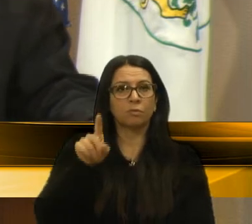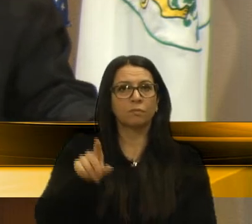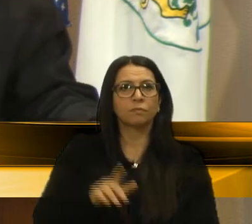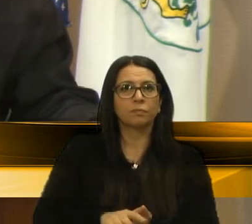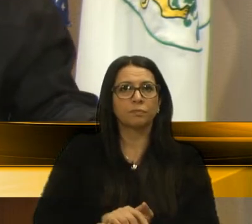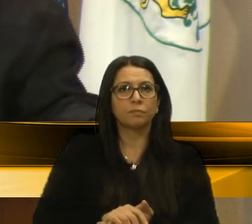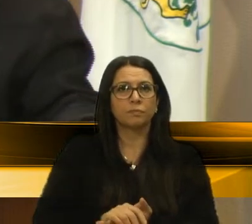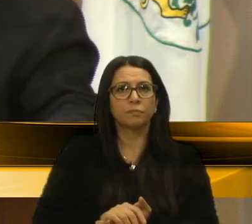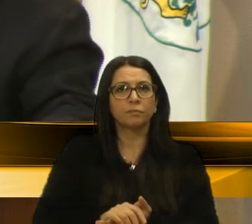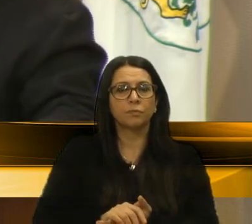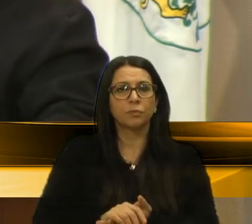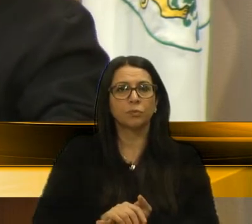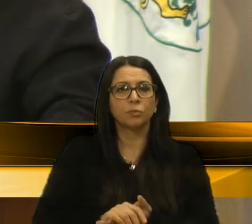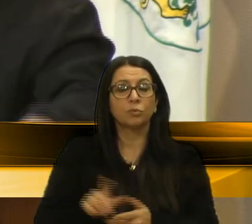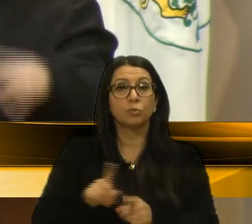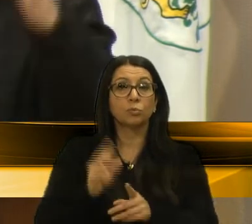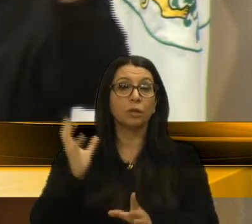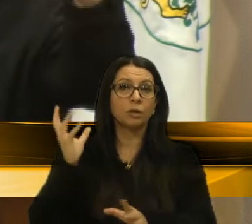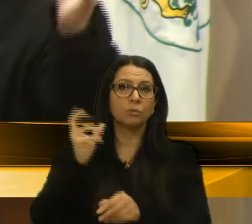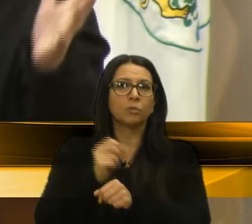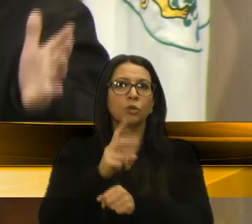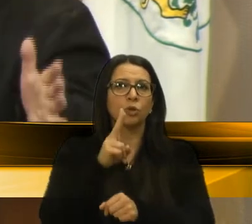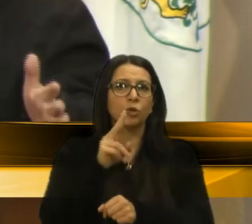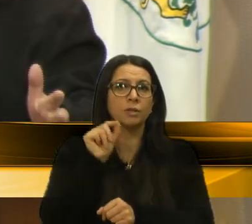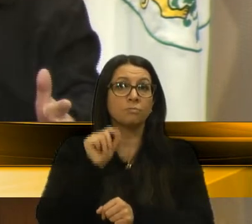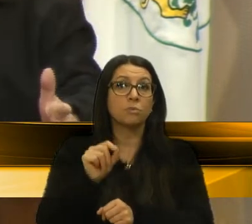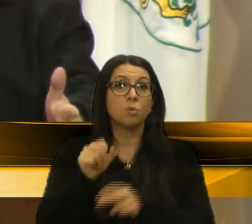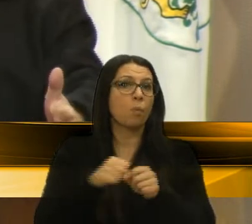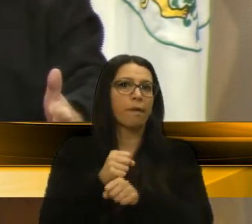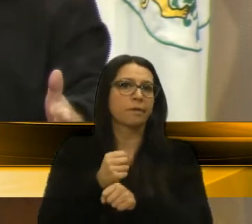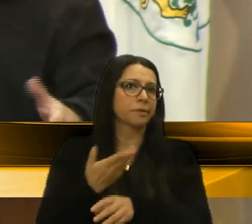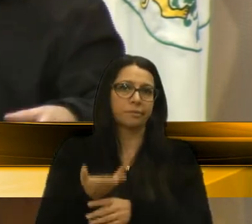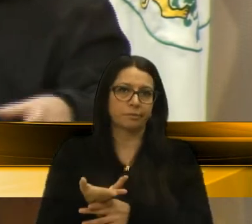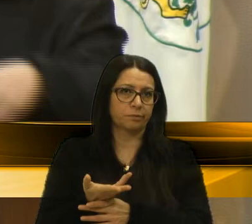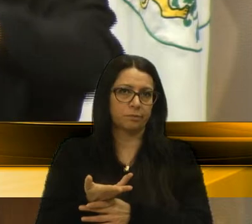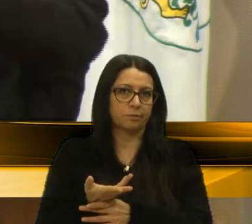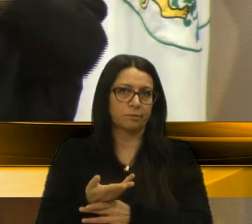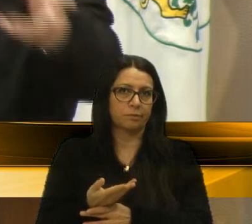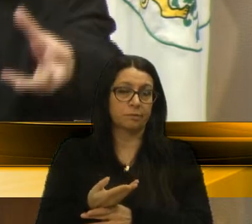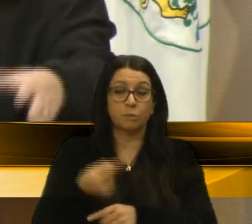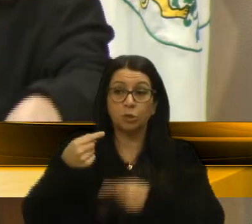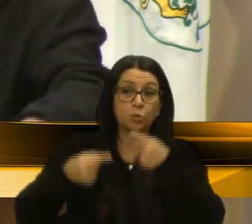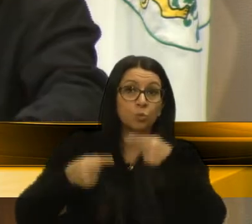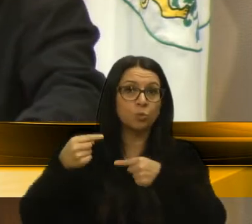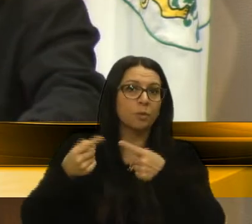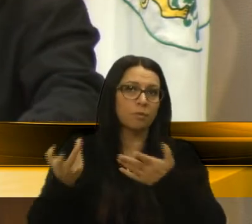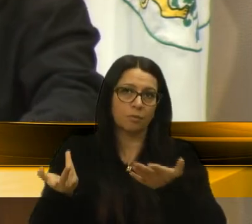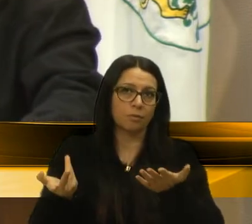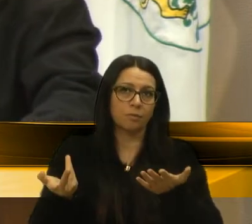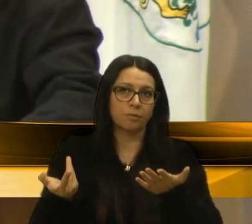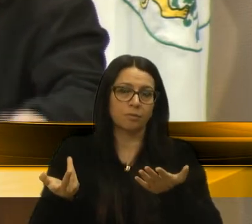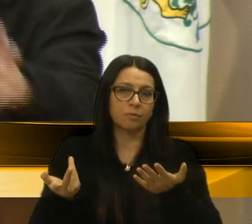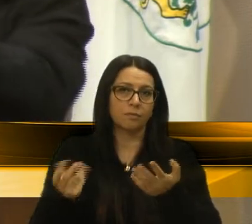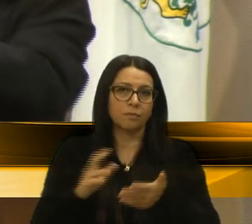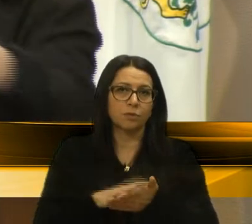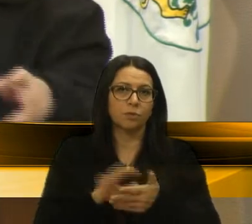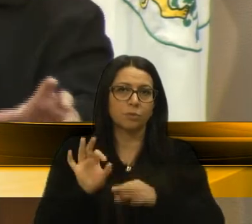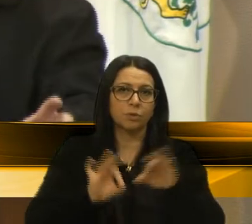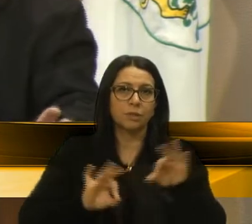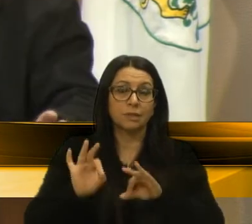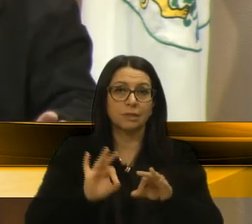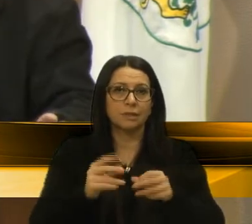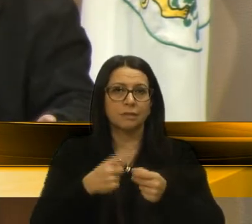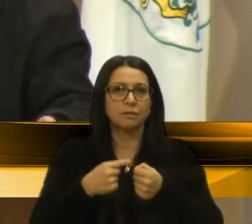com um acúmulo aí de 2000 anos, né, do ponto de vista de discussões com relação à organização